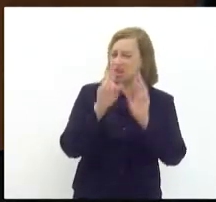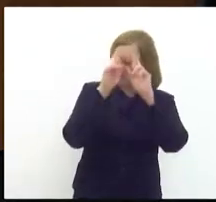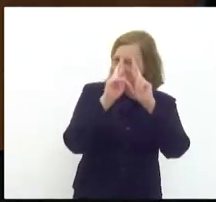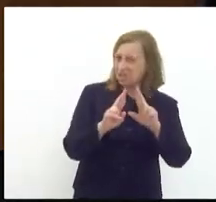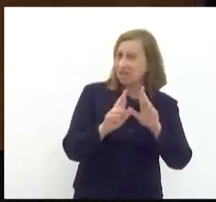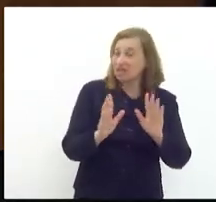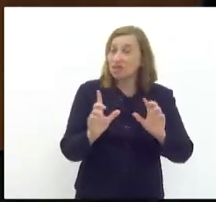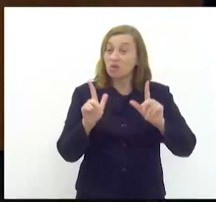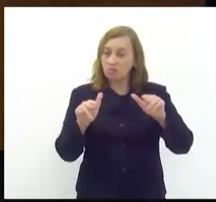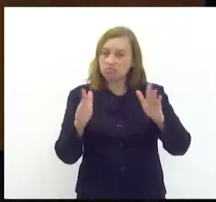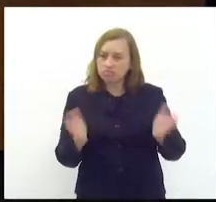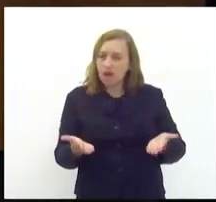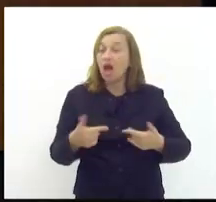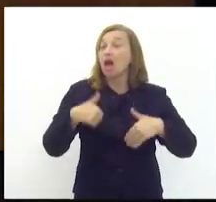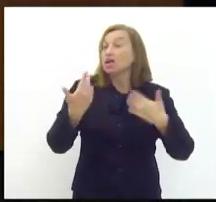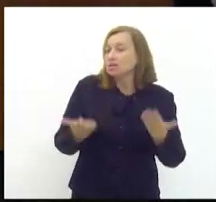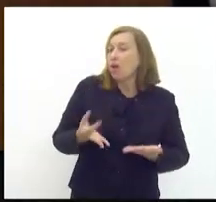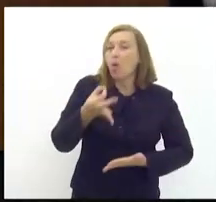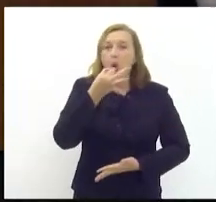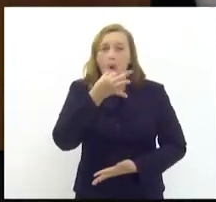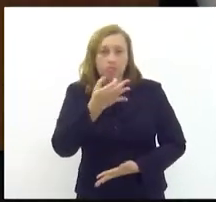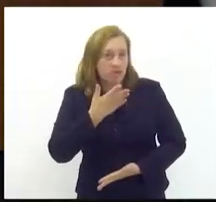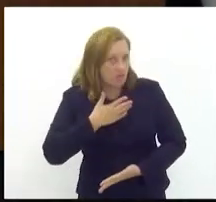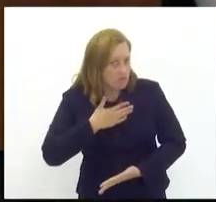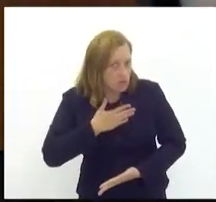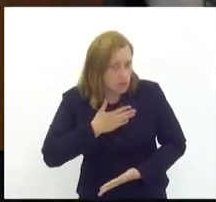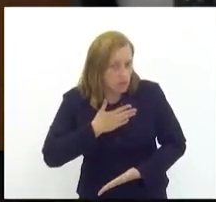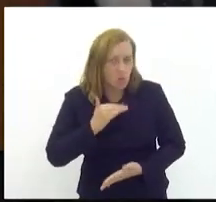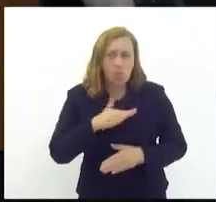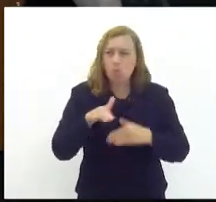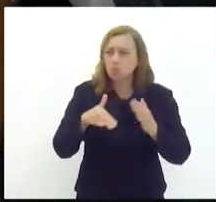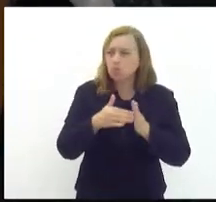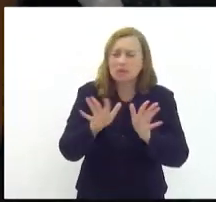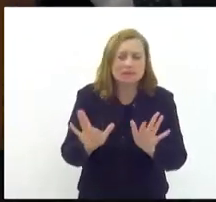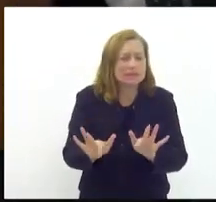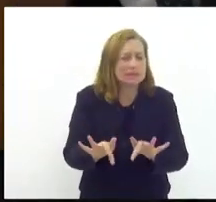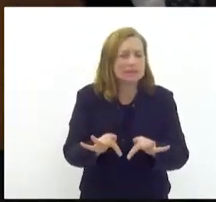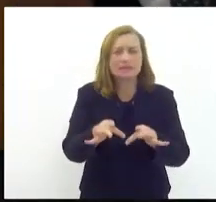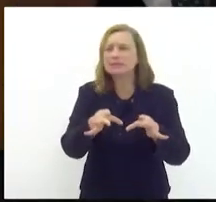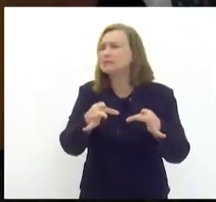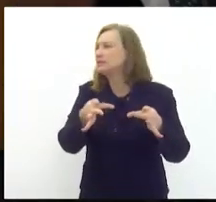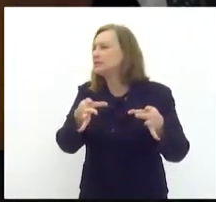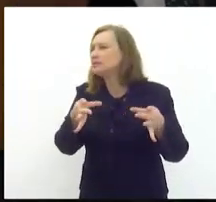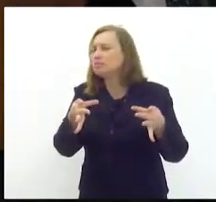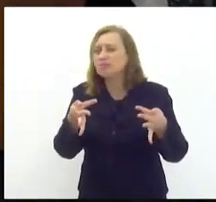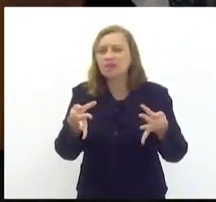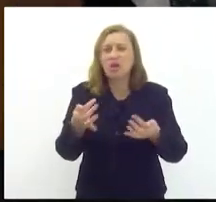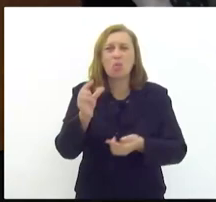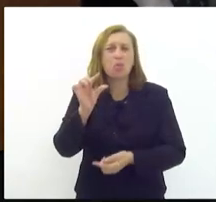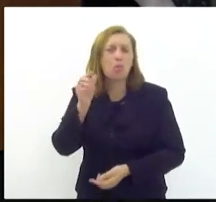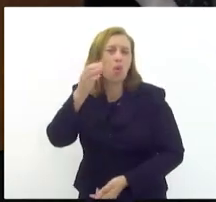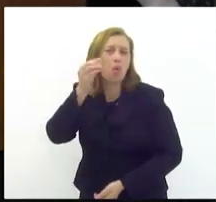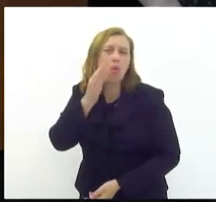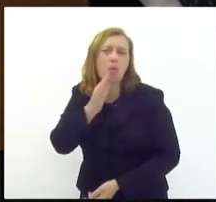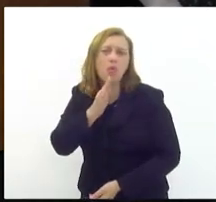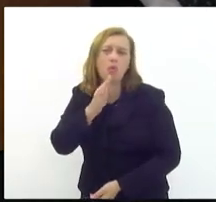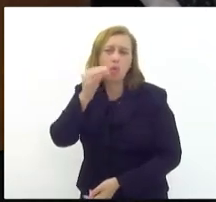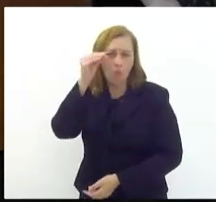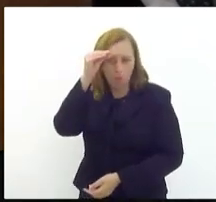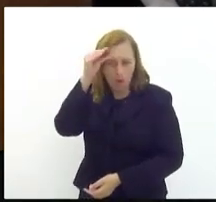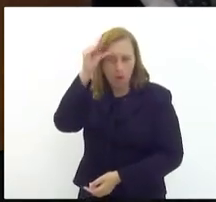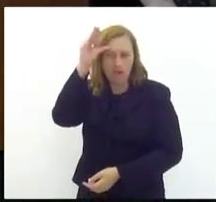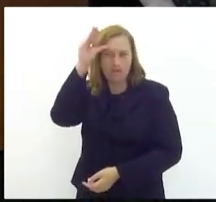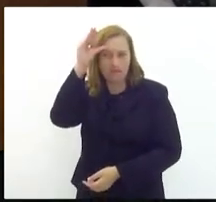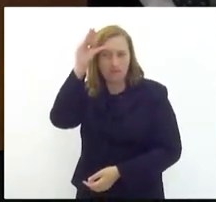então eu trago aqui a minha sugestão com todo humildade dada ao meu pouco conhecimento aí da legalidade